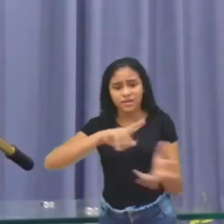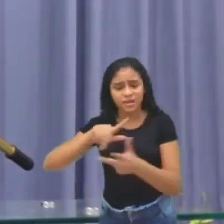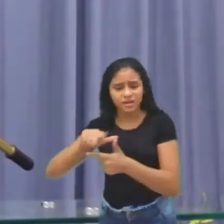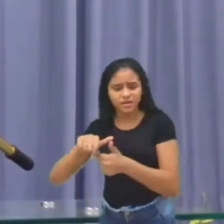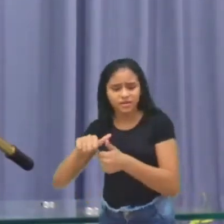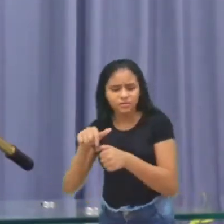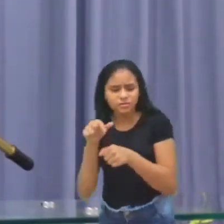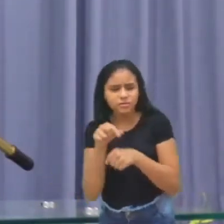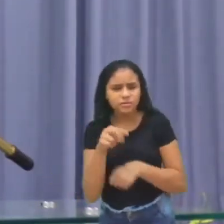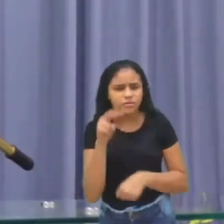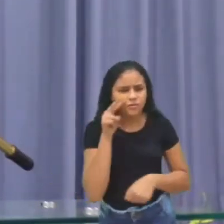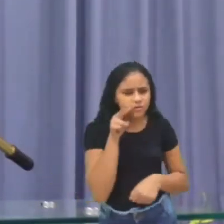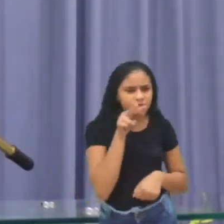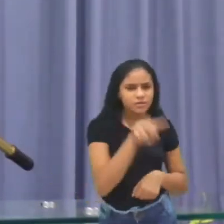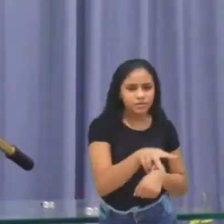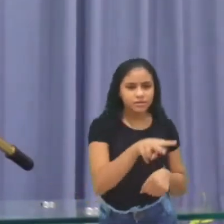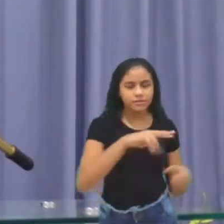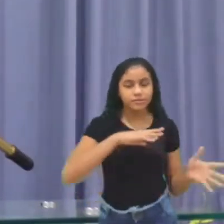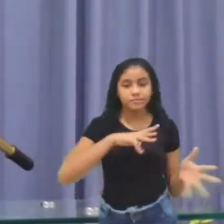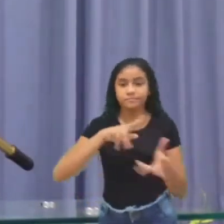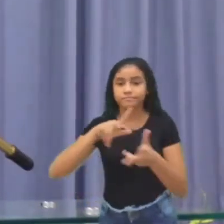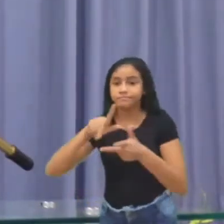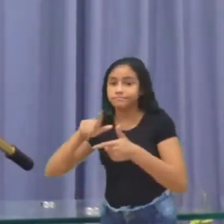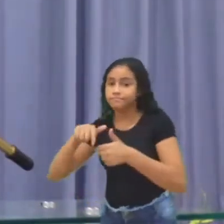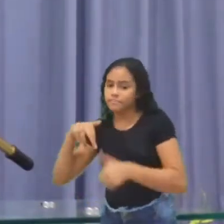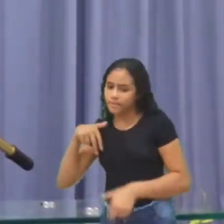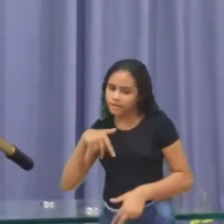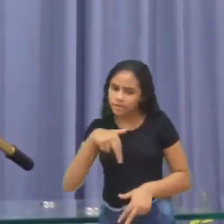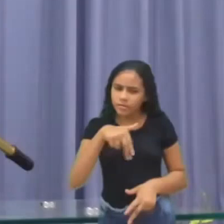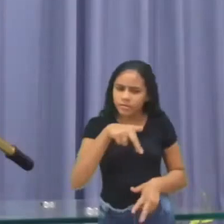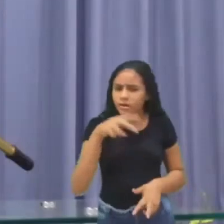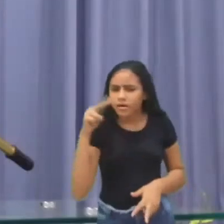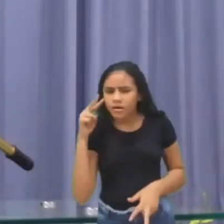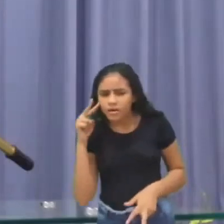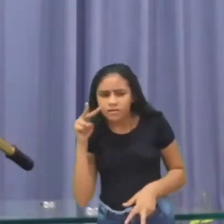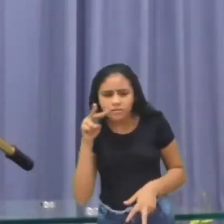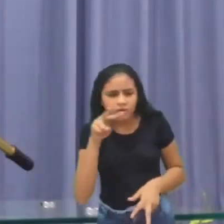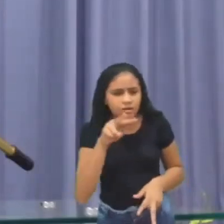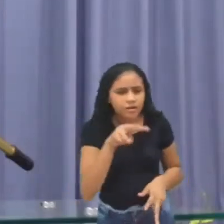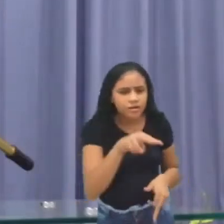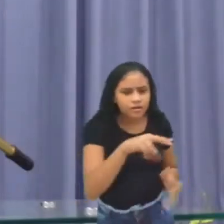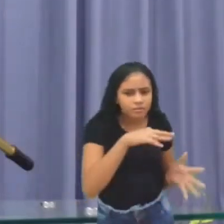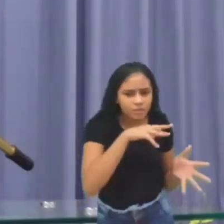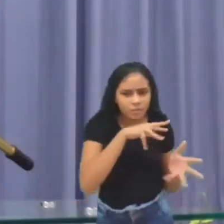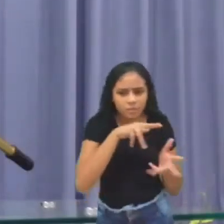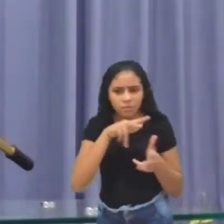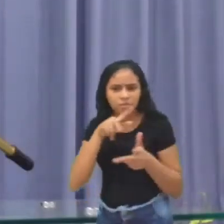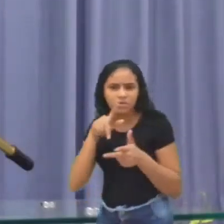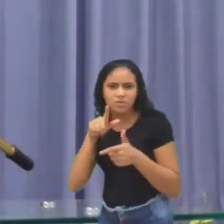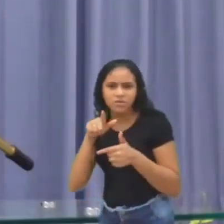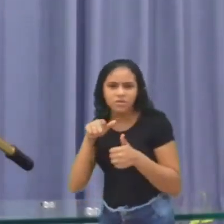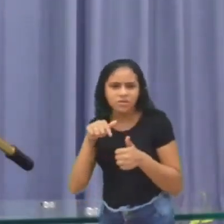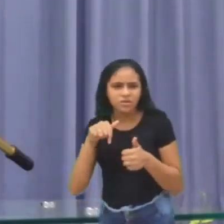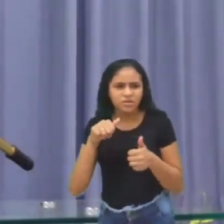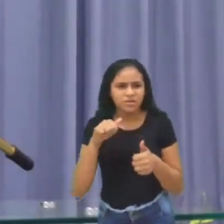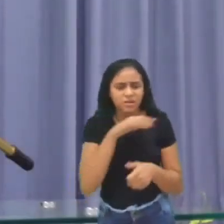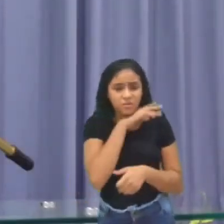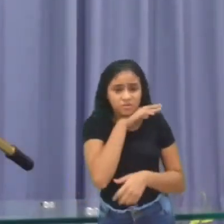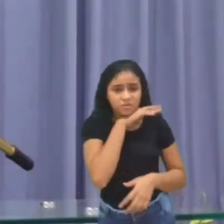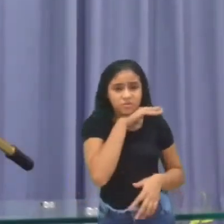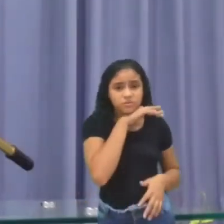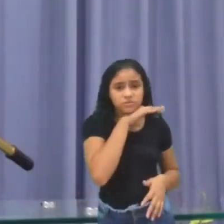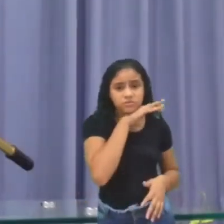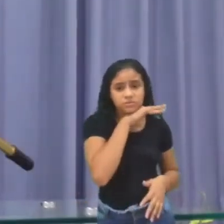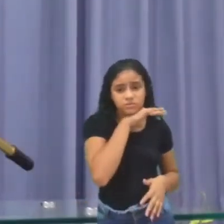dizendo: a terra pela qual passamos para espiá-la é terra que devora os seus habitantes, e todo o povo